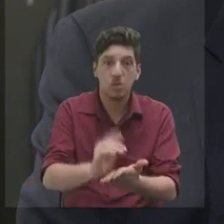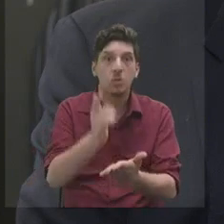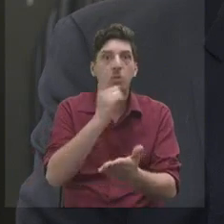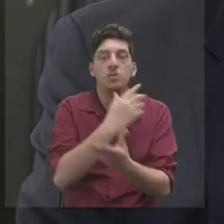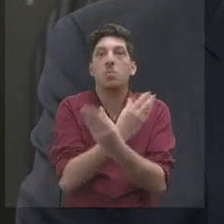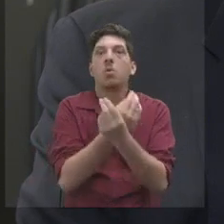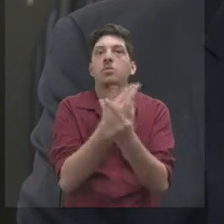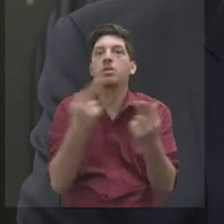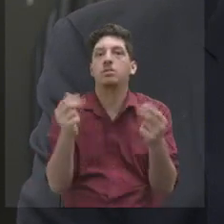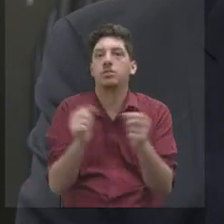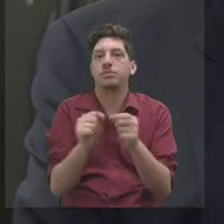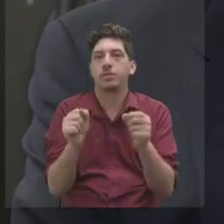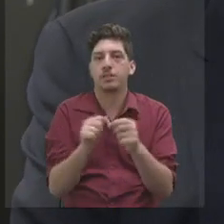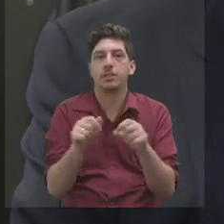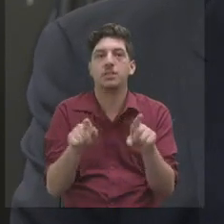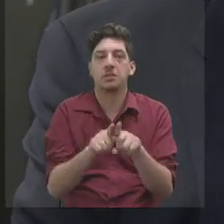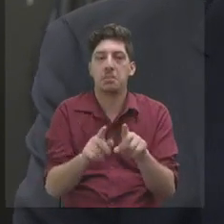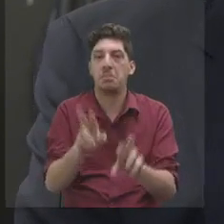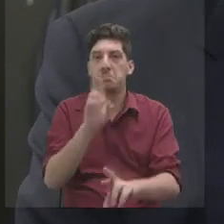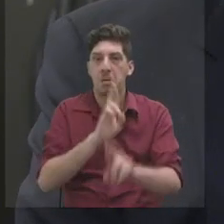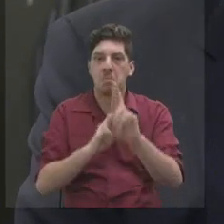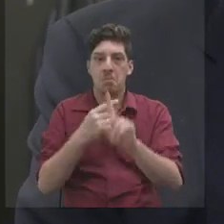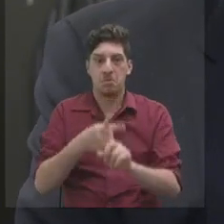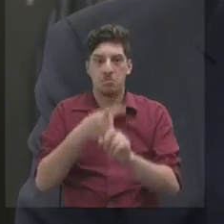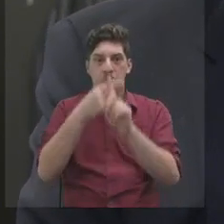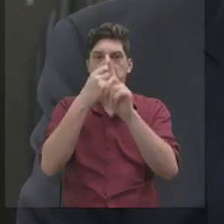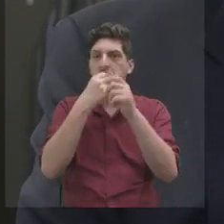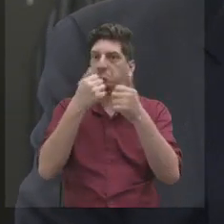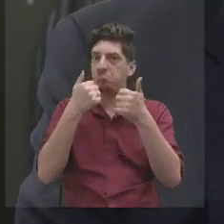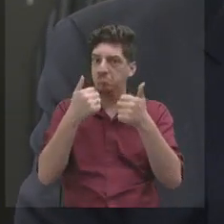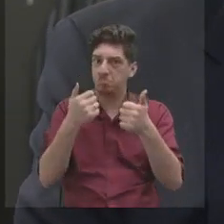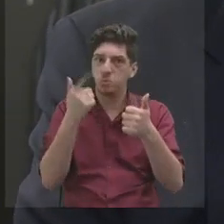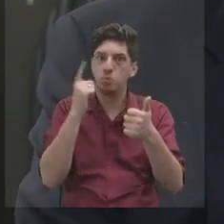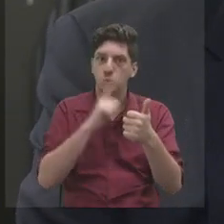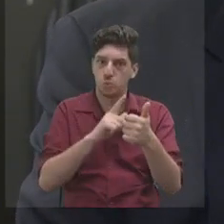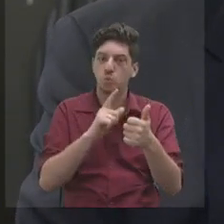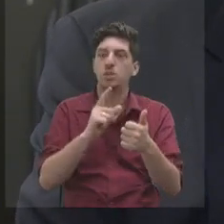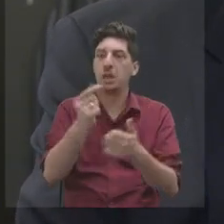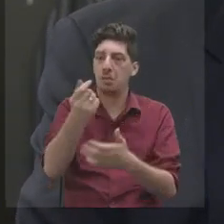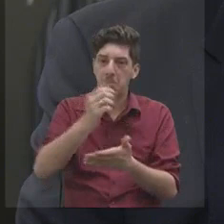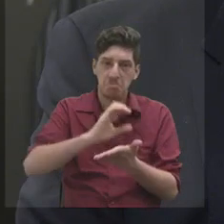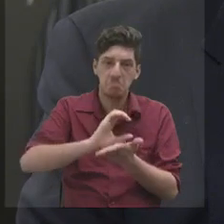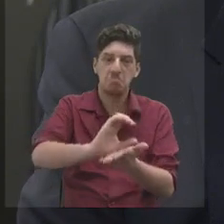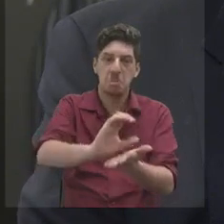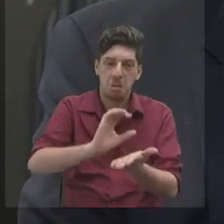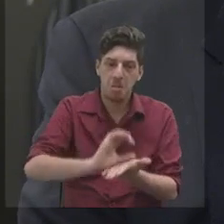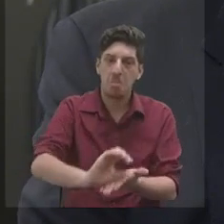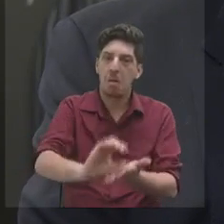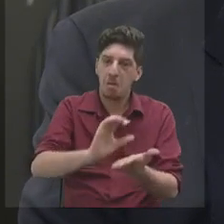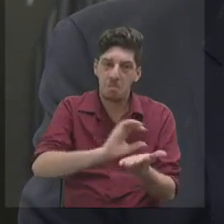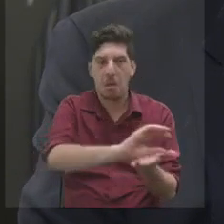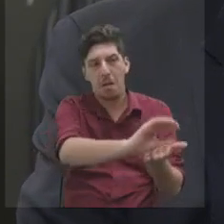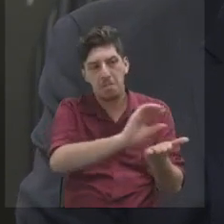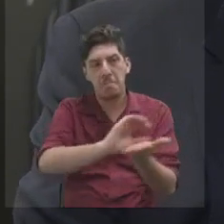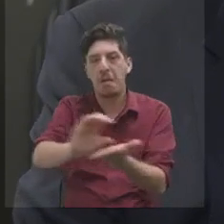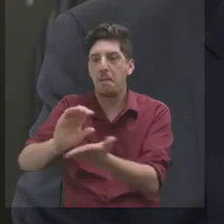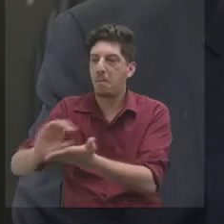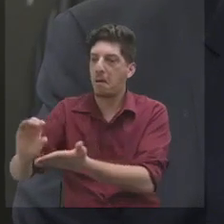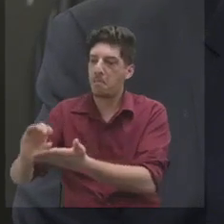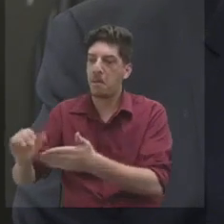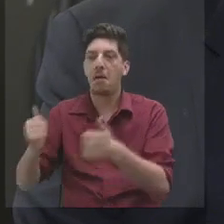de retornos rápidos fazendo dinheiro realmente render ali e a gente sabe que